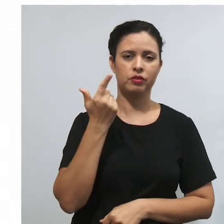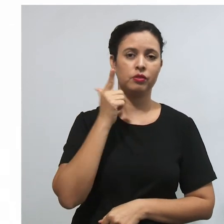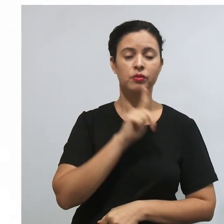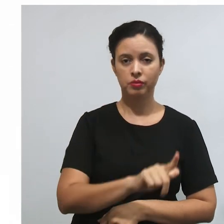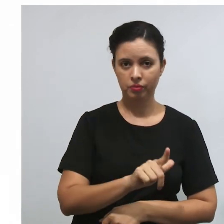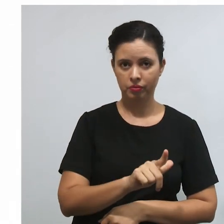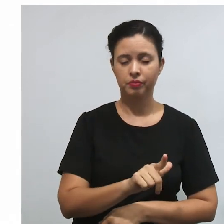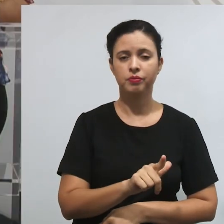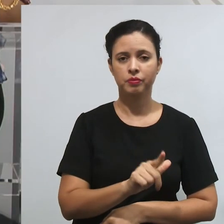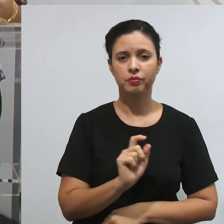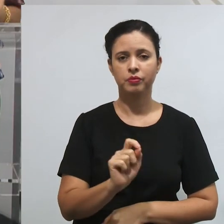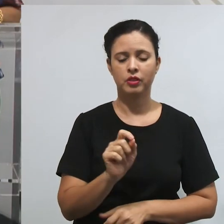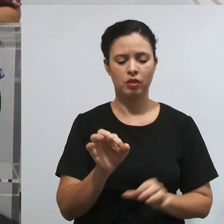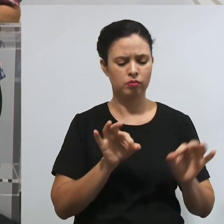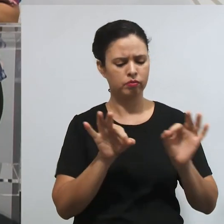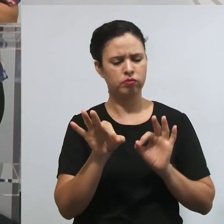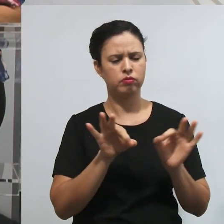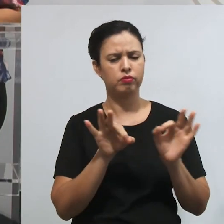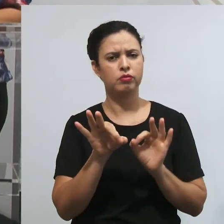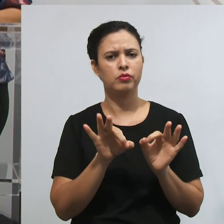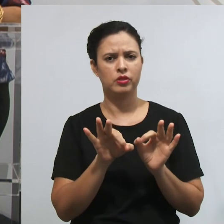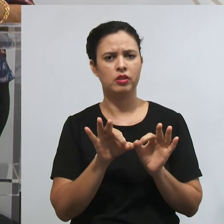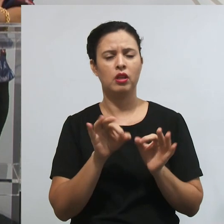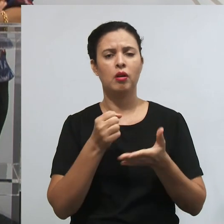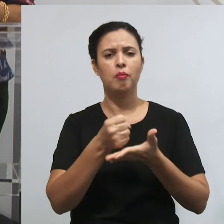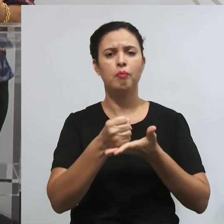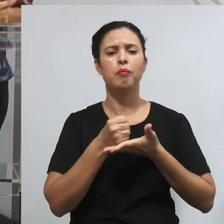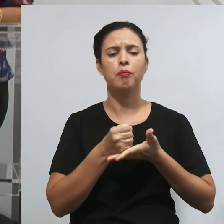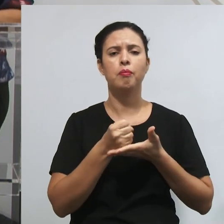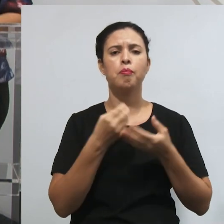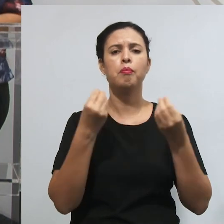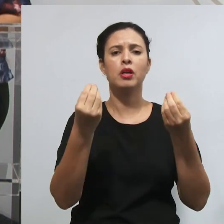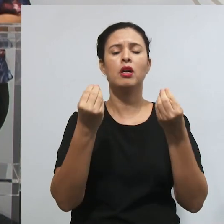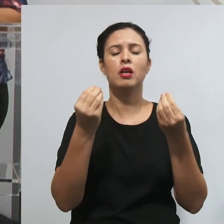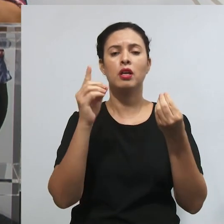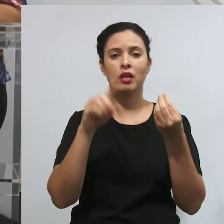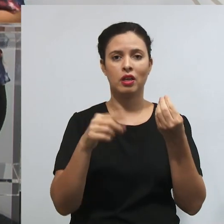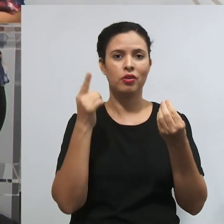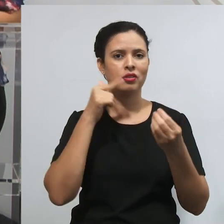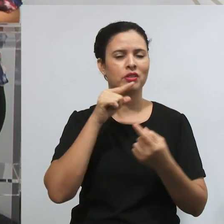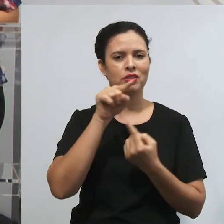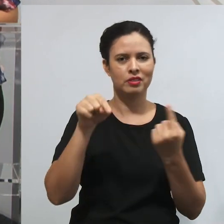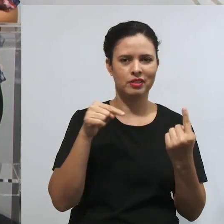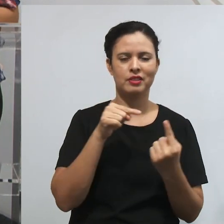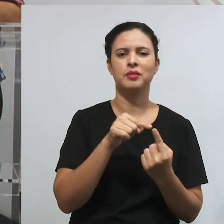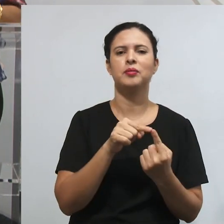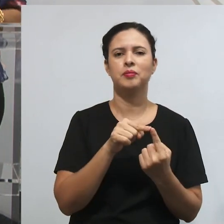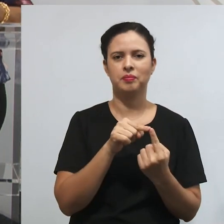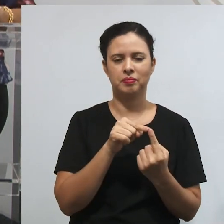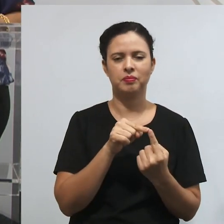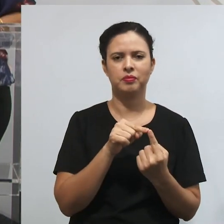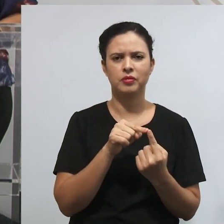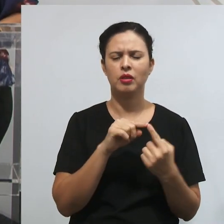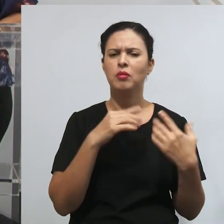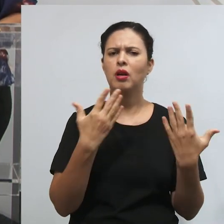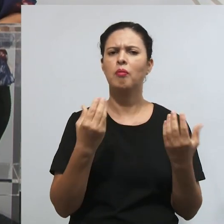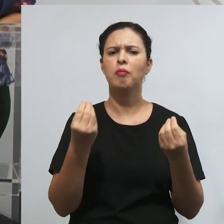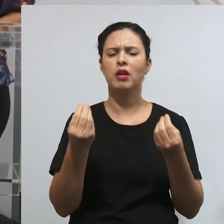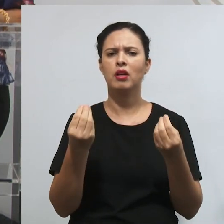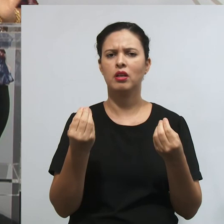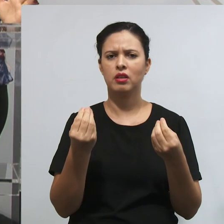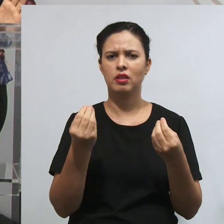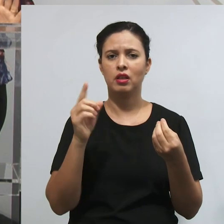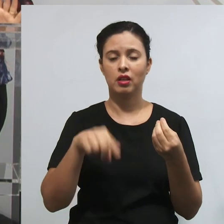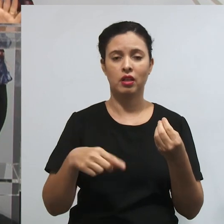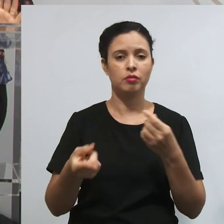né, toda essa articulação, ela visa atingir um determinado fim. Qual é o determinado fim da organização do trabalho